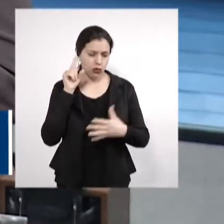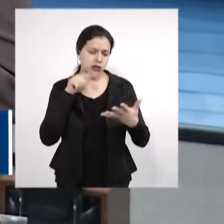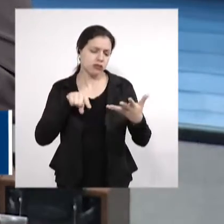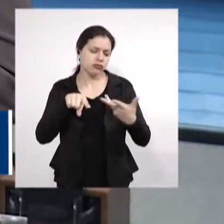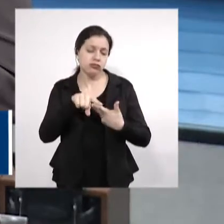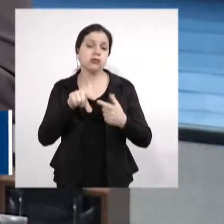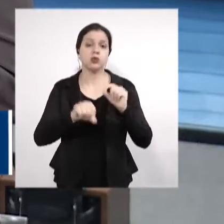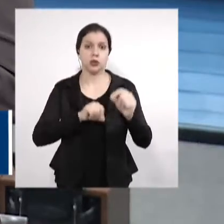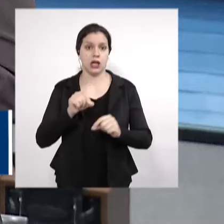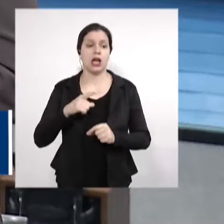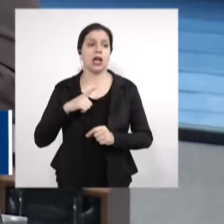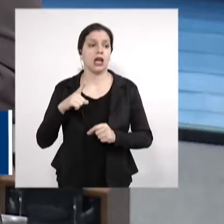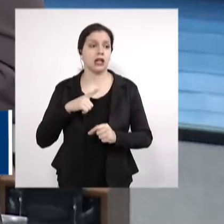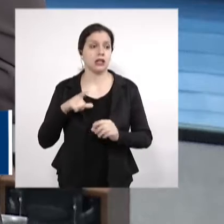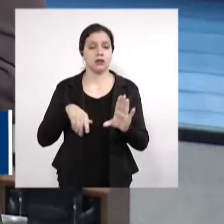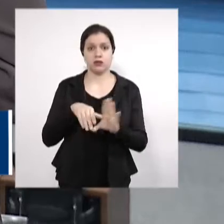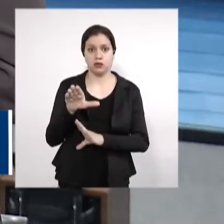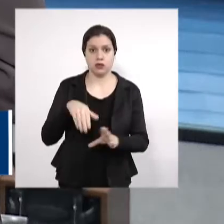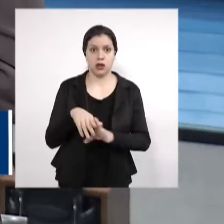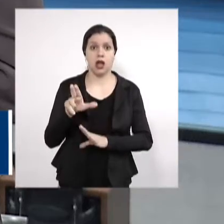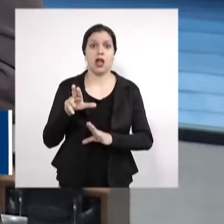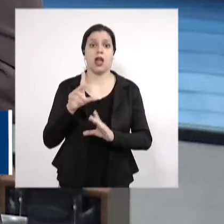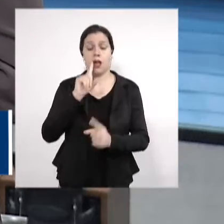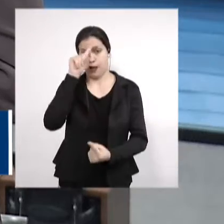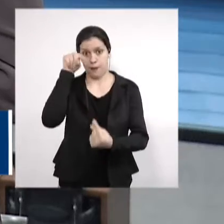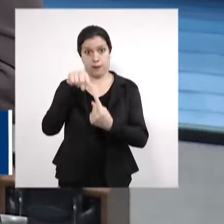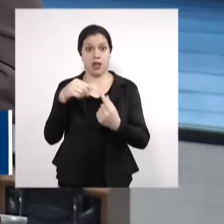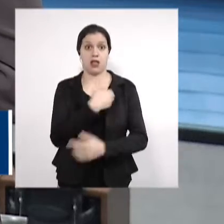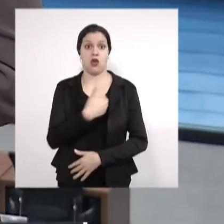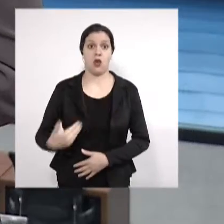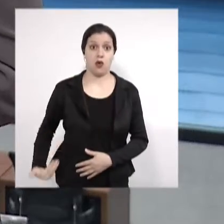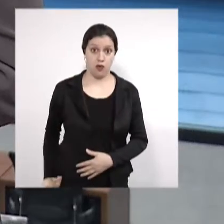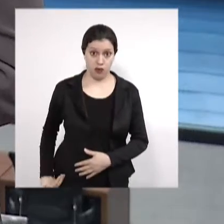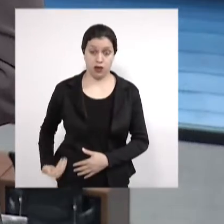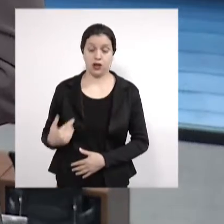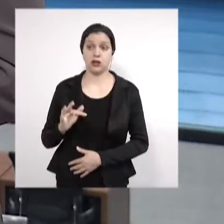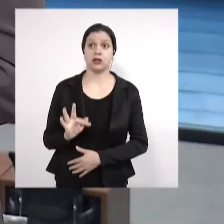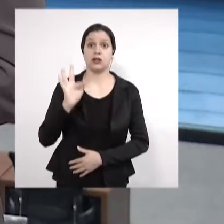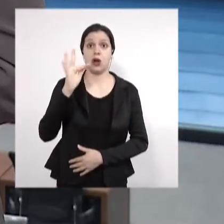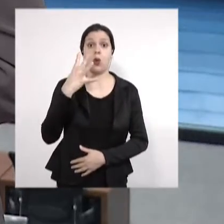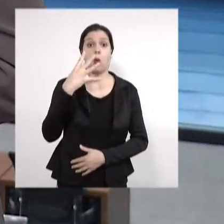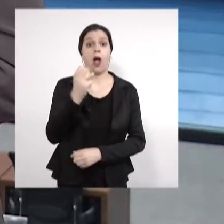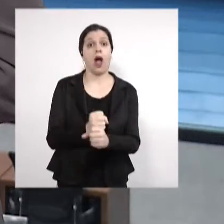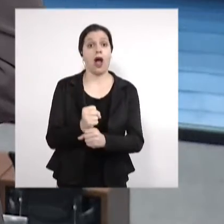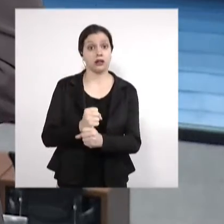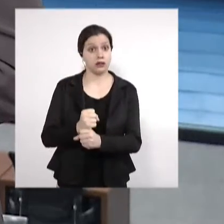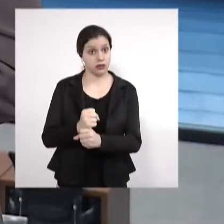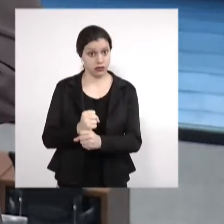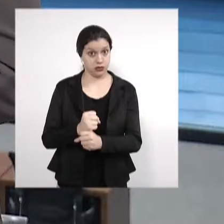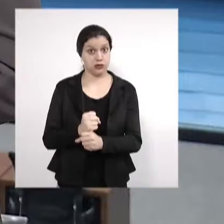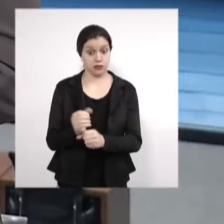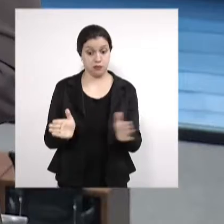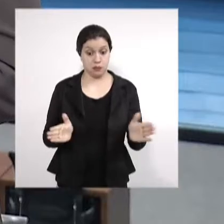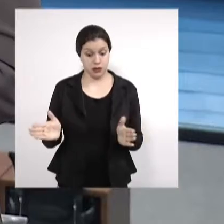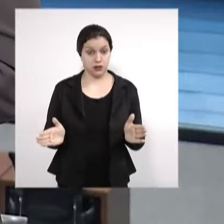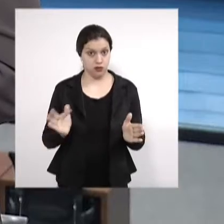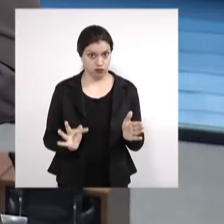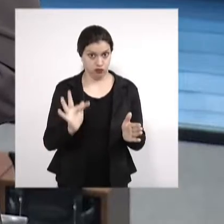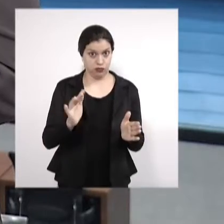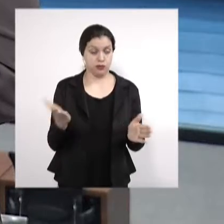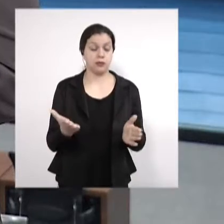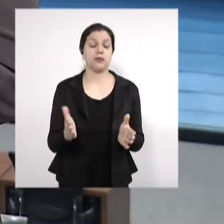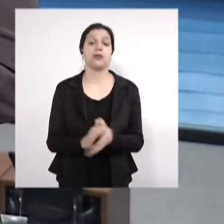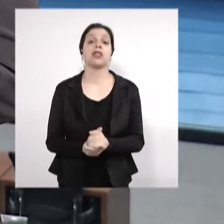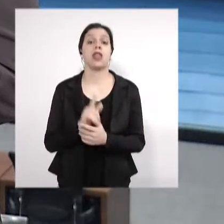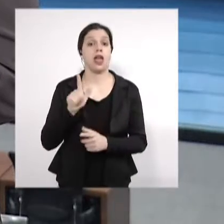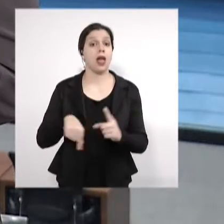são diretrizes, metas do governo para os próximos 4 anos. Então, como a gente frisou bastante aqui ontem,